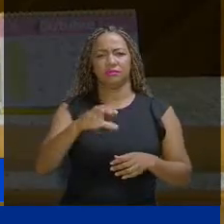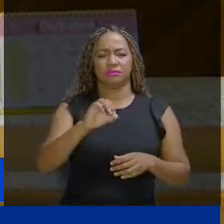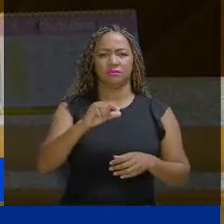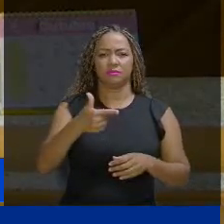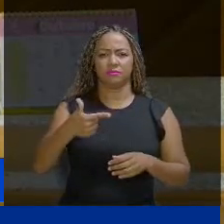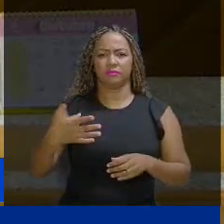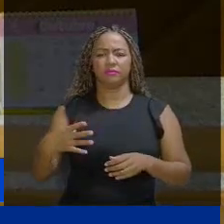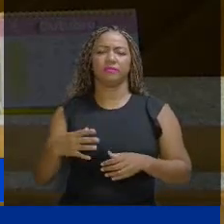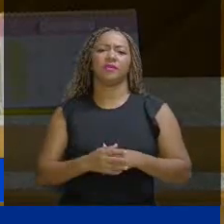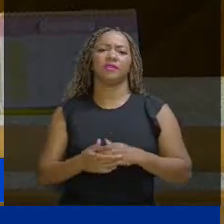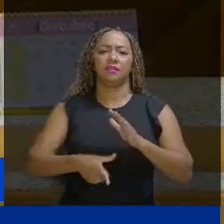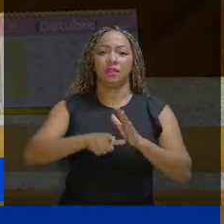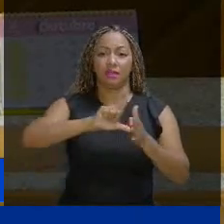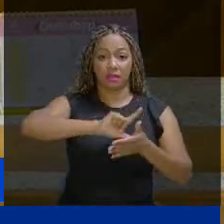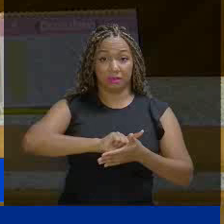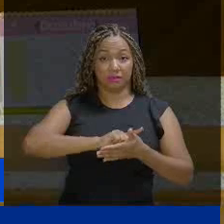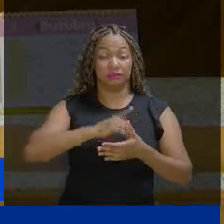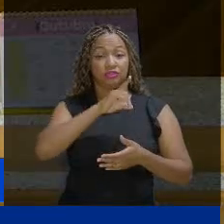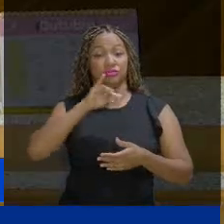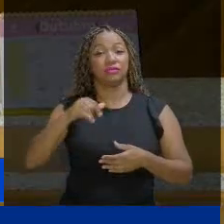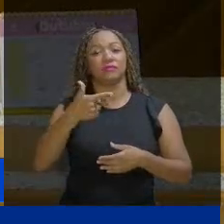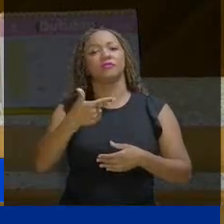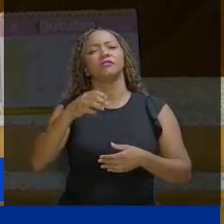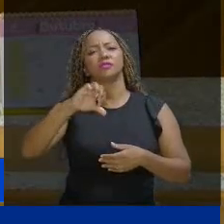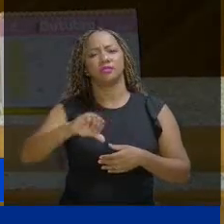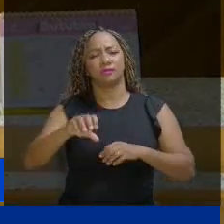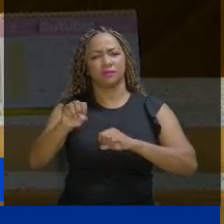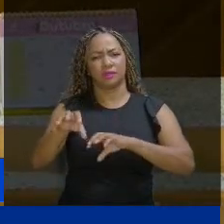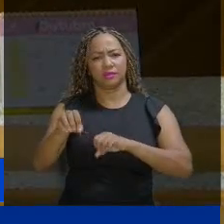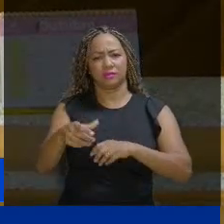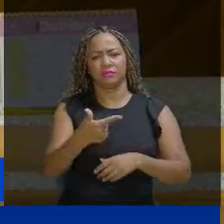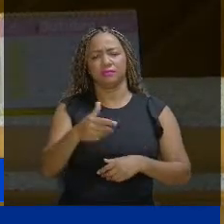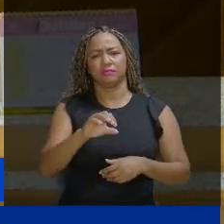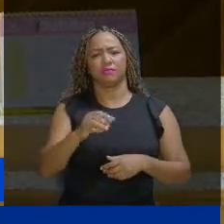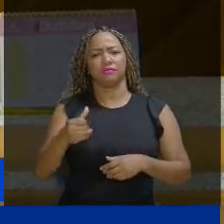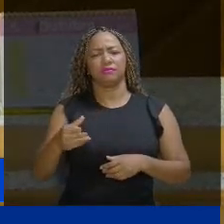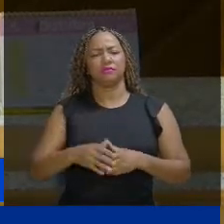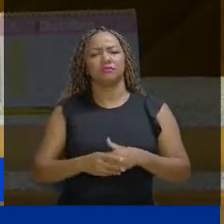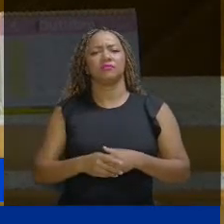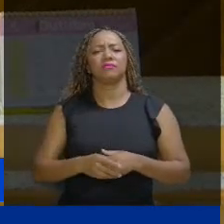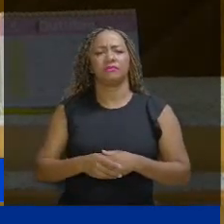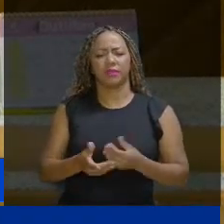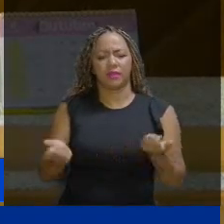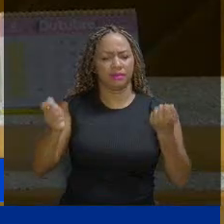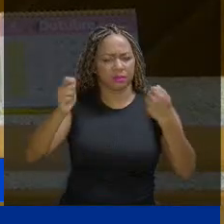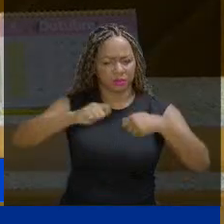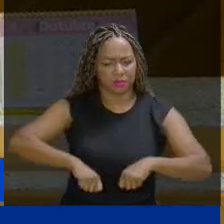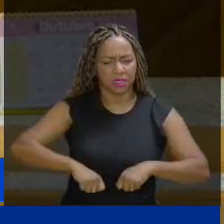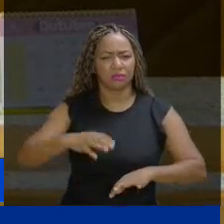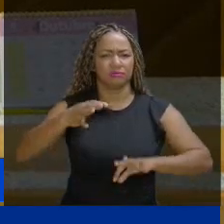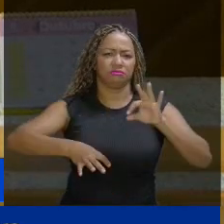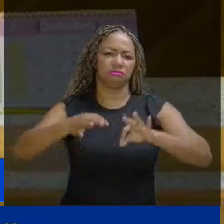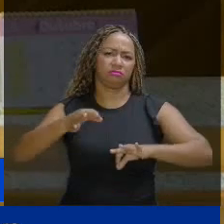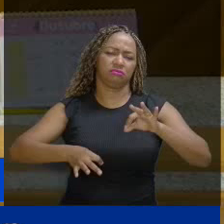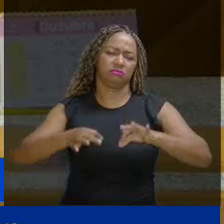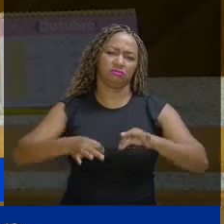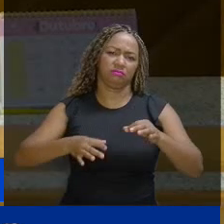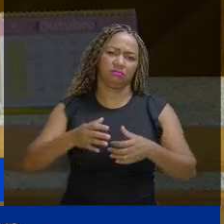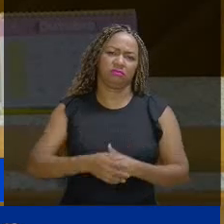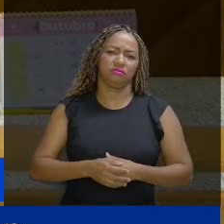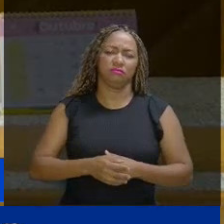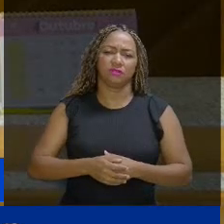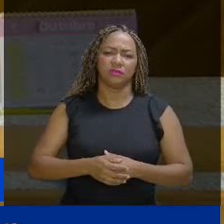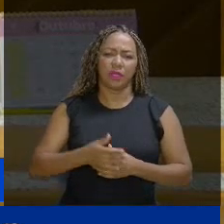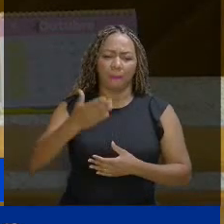599/2024, anterior à data da decisão, que é 29/9/24. Ressaltou a incompetência do juiz da 2ª Zona, ilicitude das